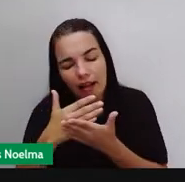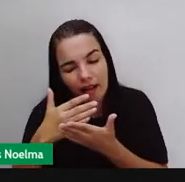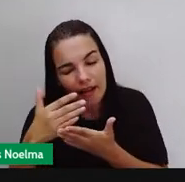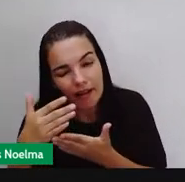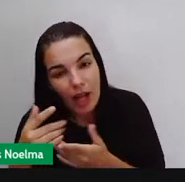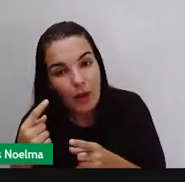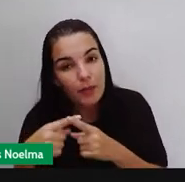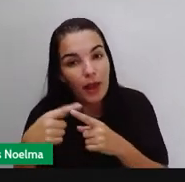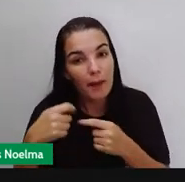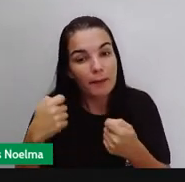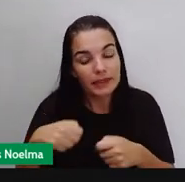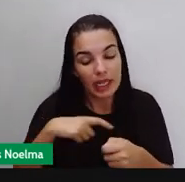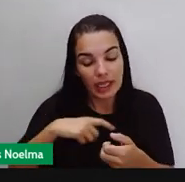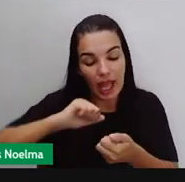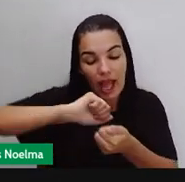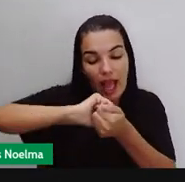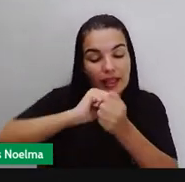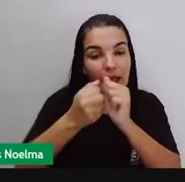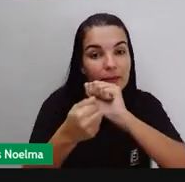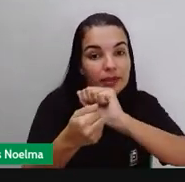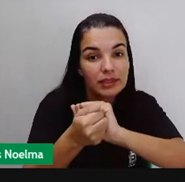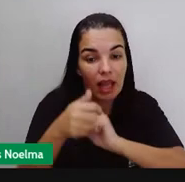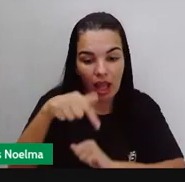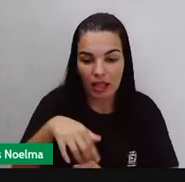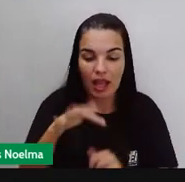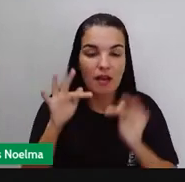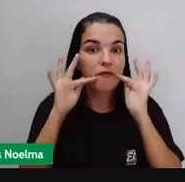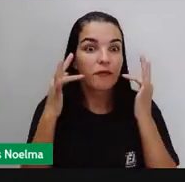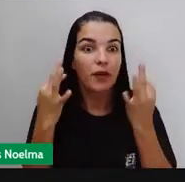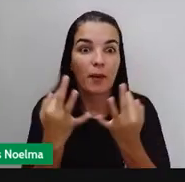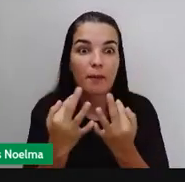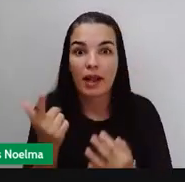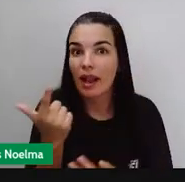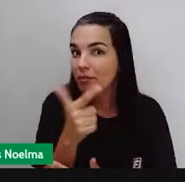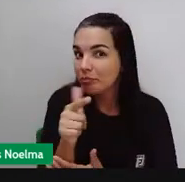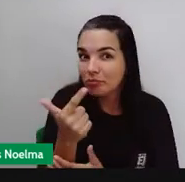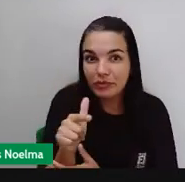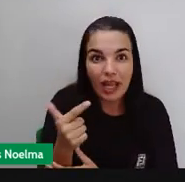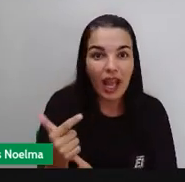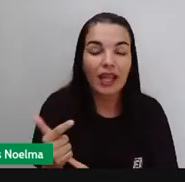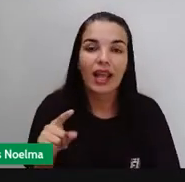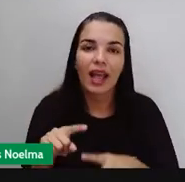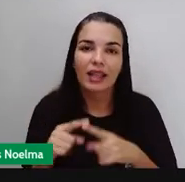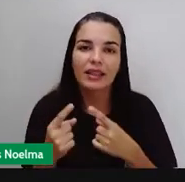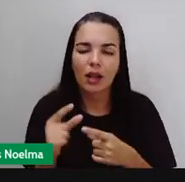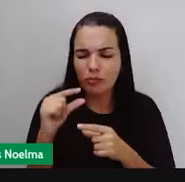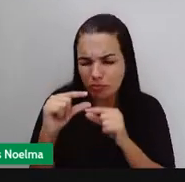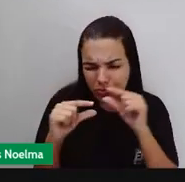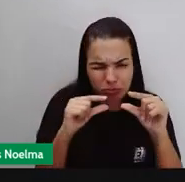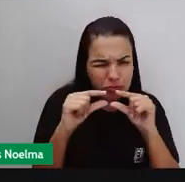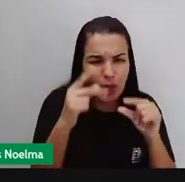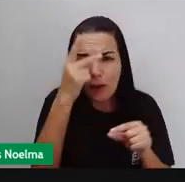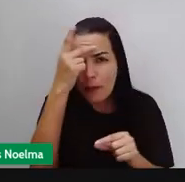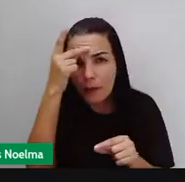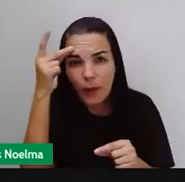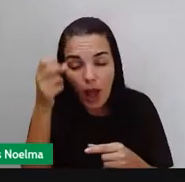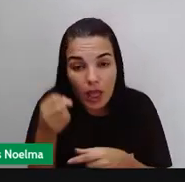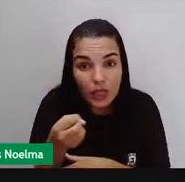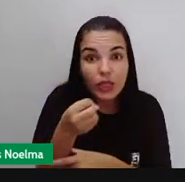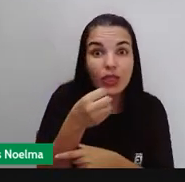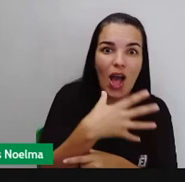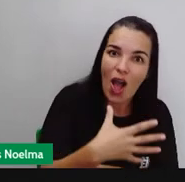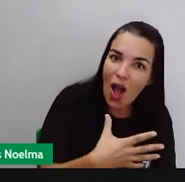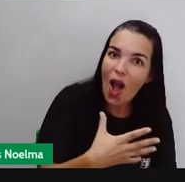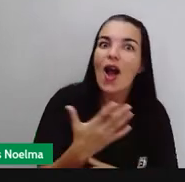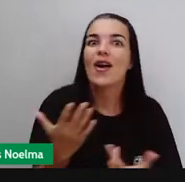questão da adaptação, né? Eu não tenho família aqui. Então, a gente acaba por conhecer pessoas novas, já que a gente